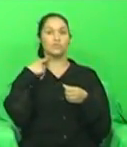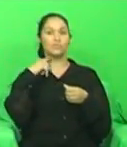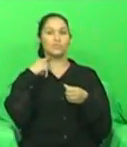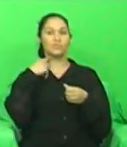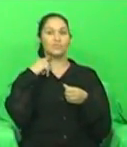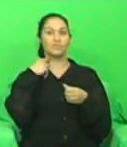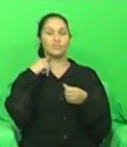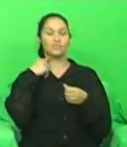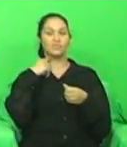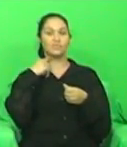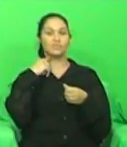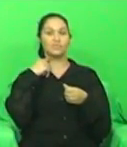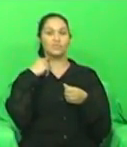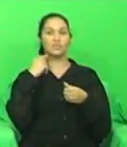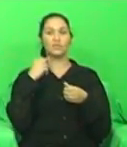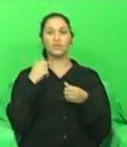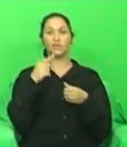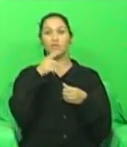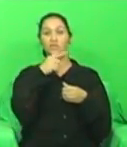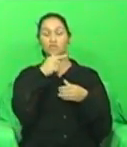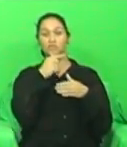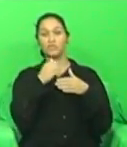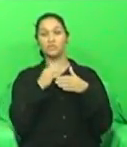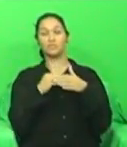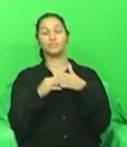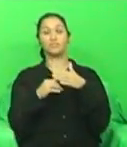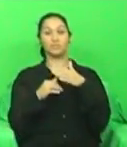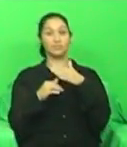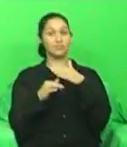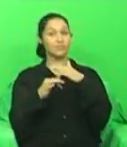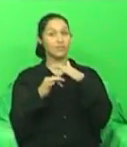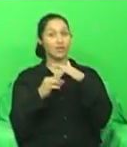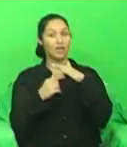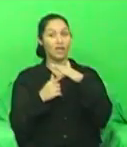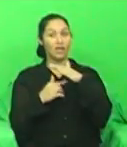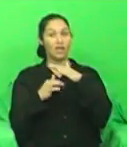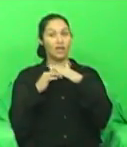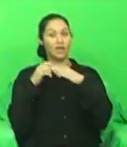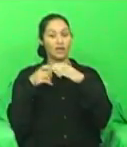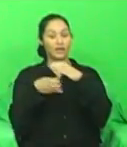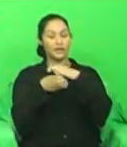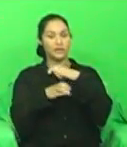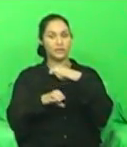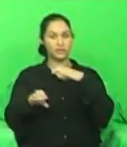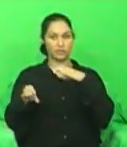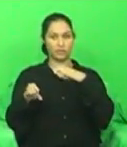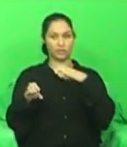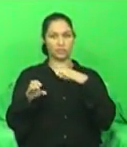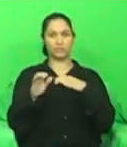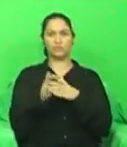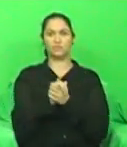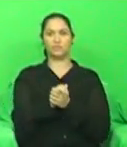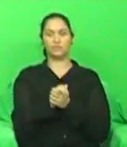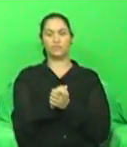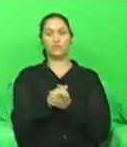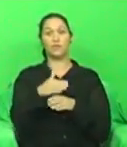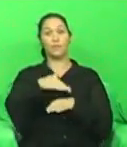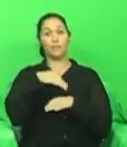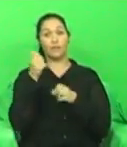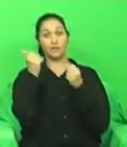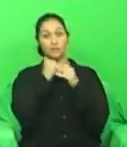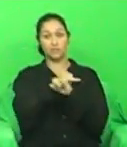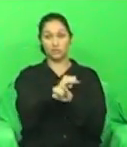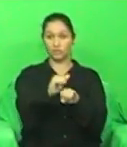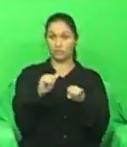esgoto maiores informações na www câmara criciúma ponta sc.gov.br no